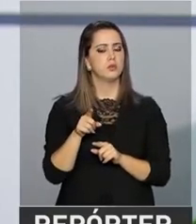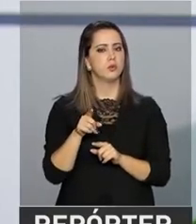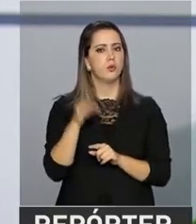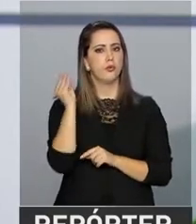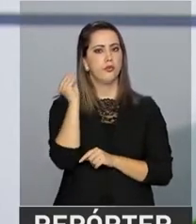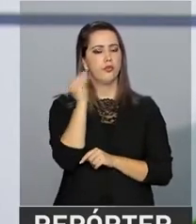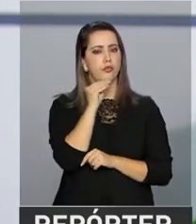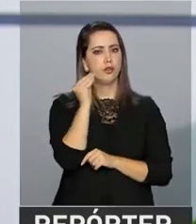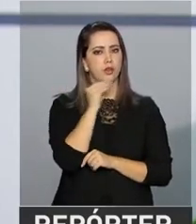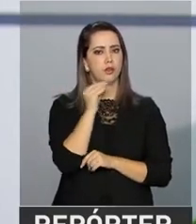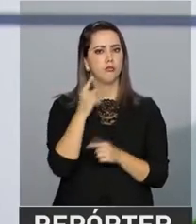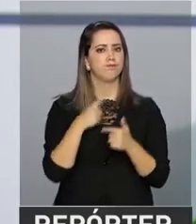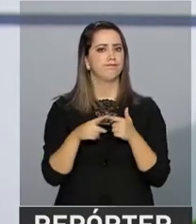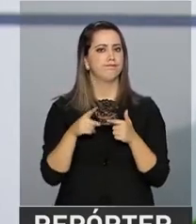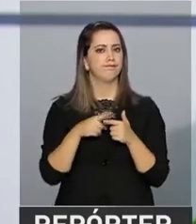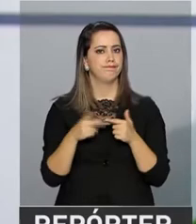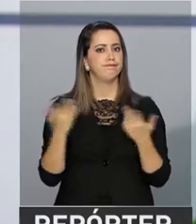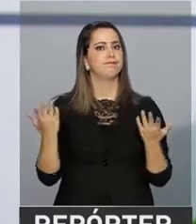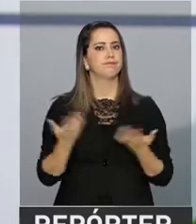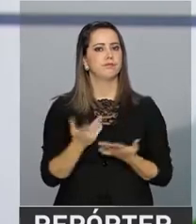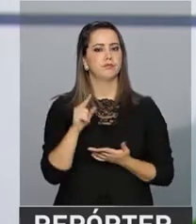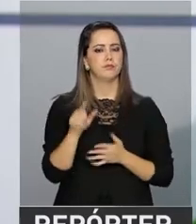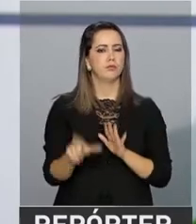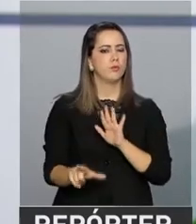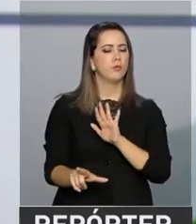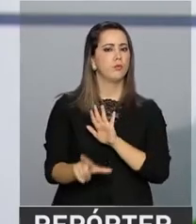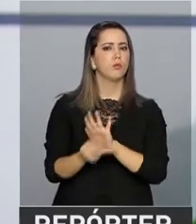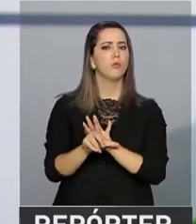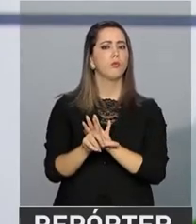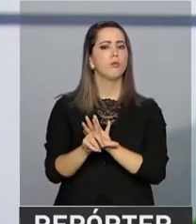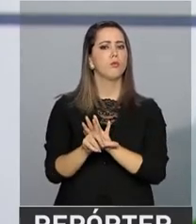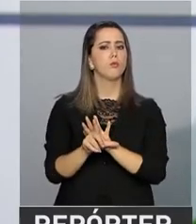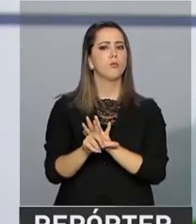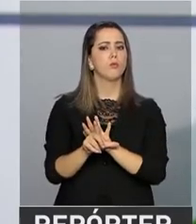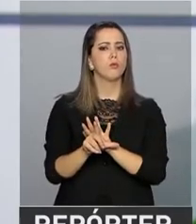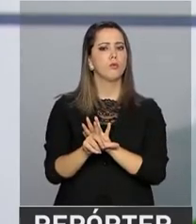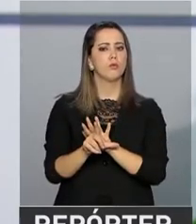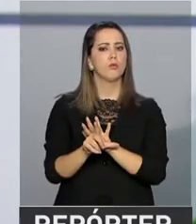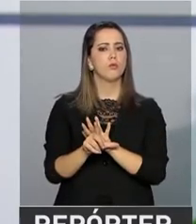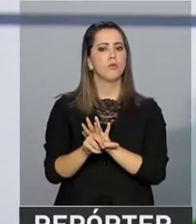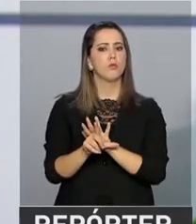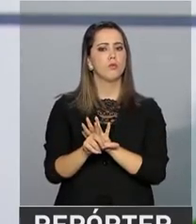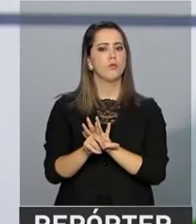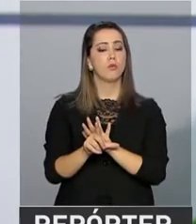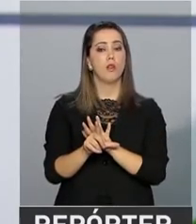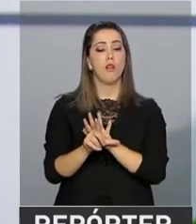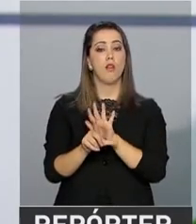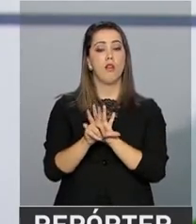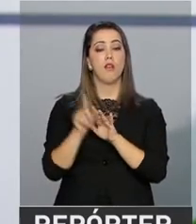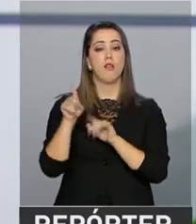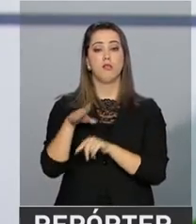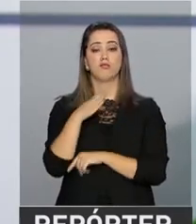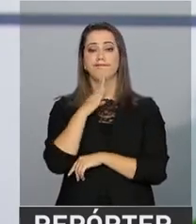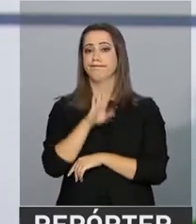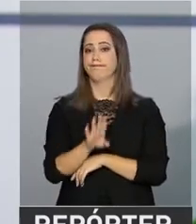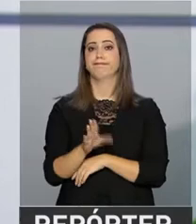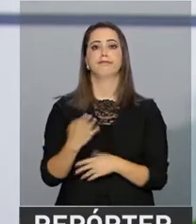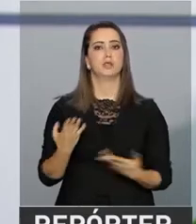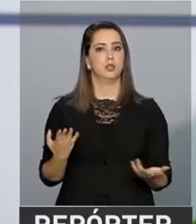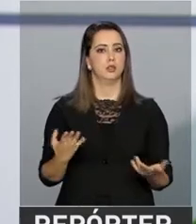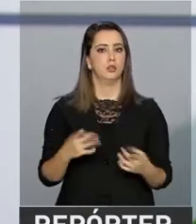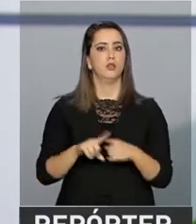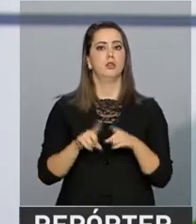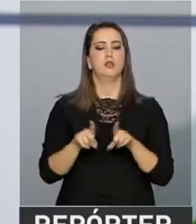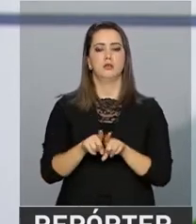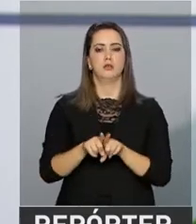atual as lei que protege os recursos hídricos são muito pouco conhecidas e são também